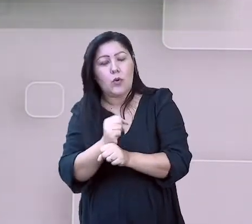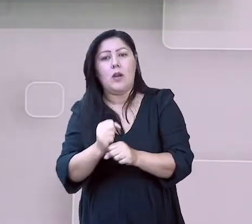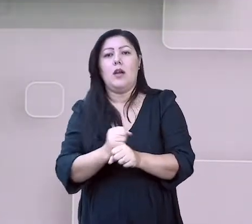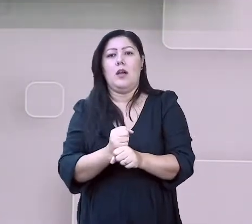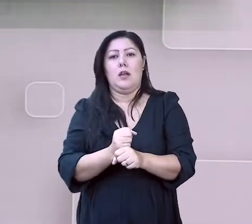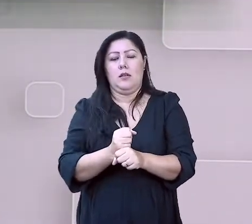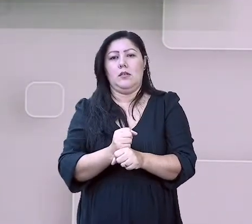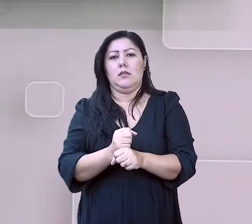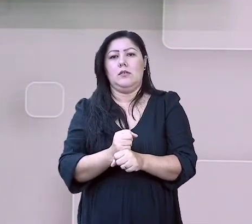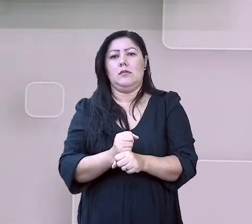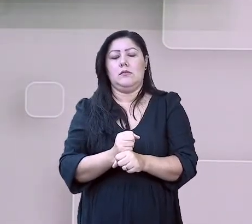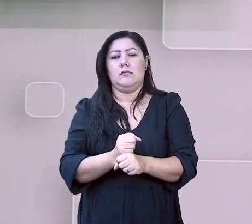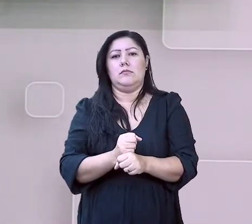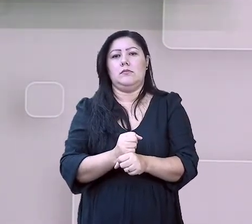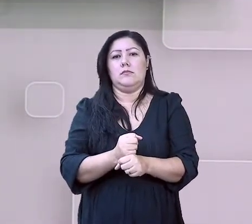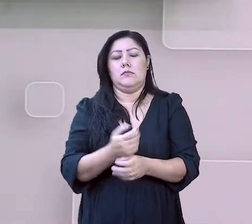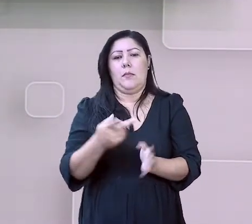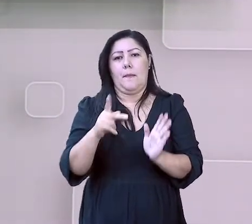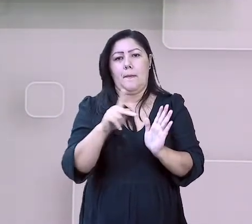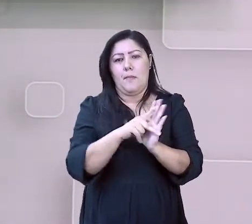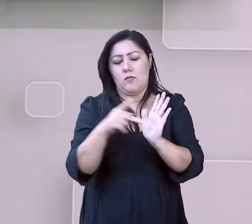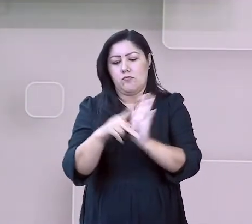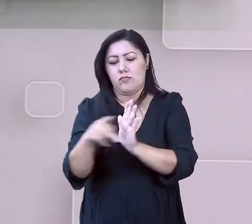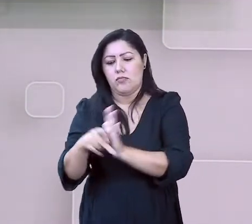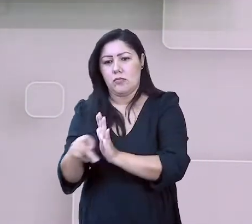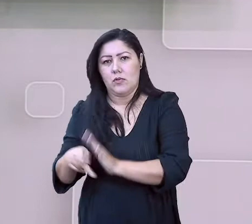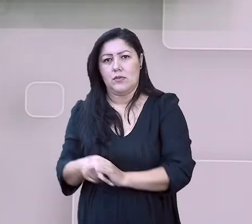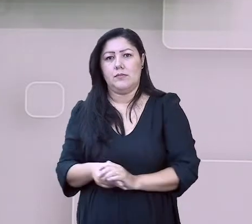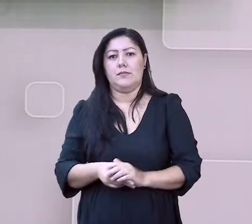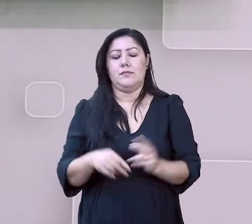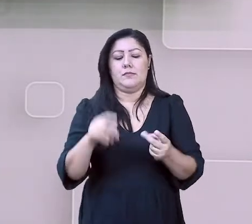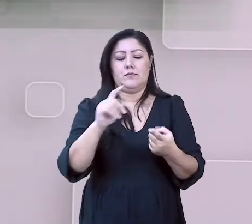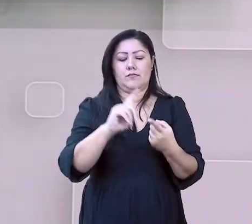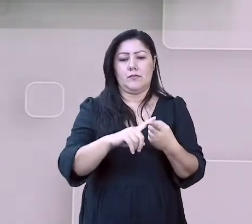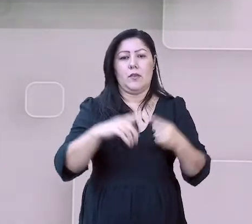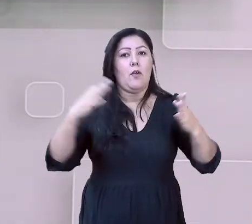né? Clima subtropical. Tem verão,